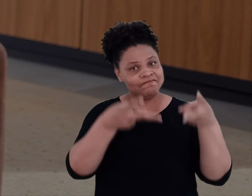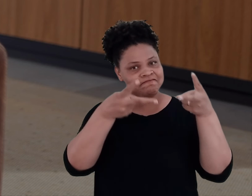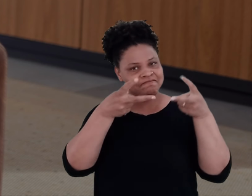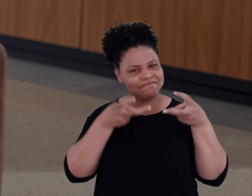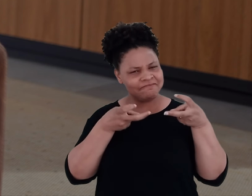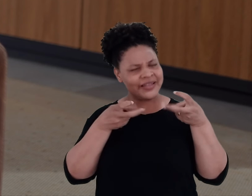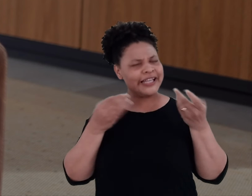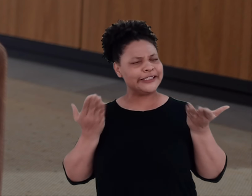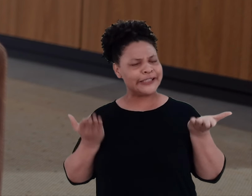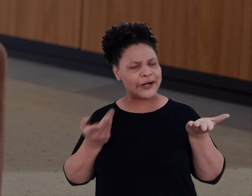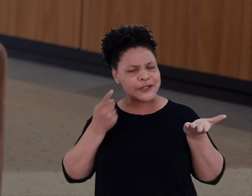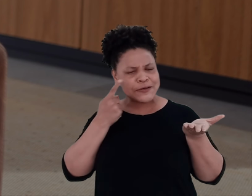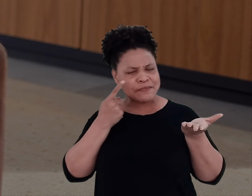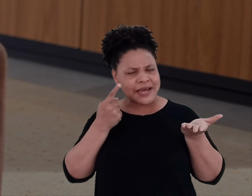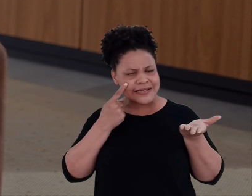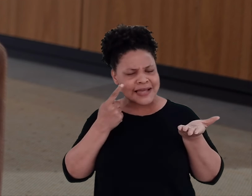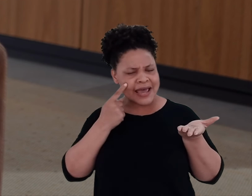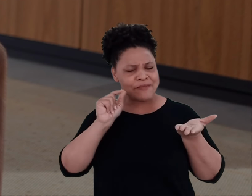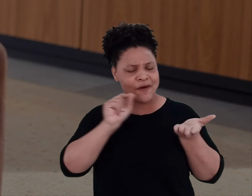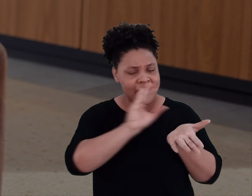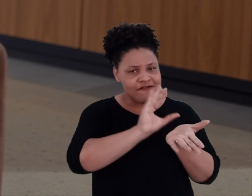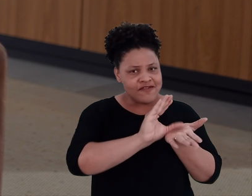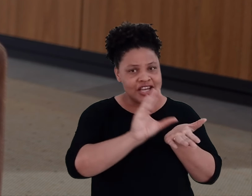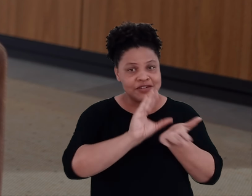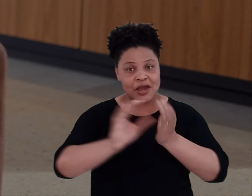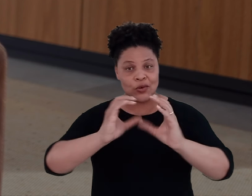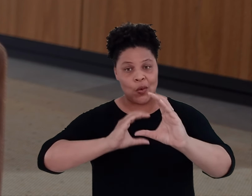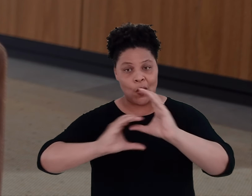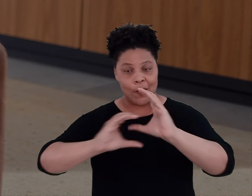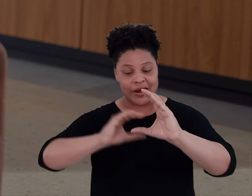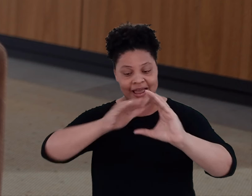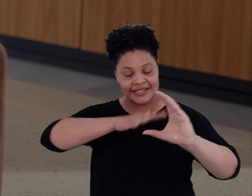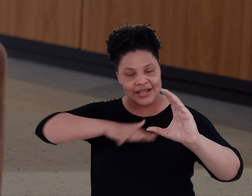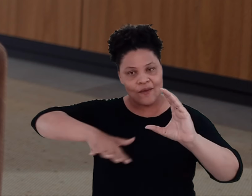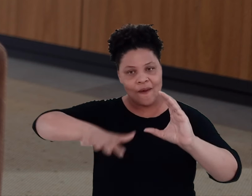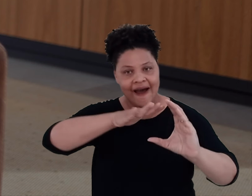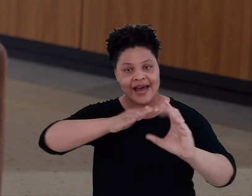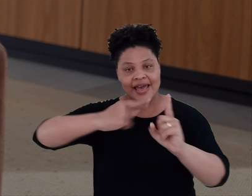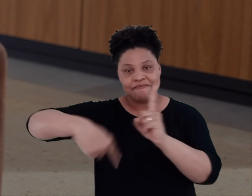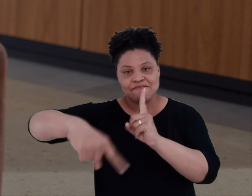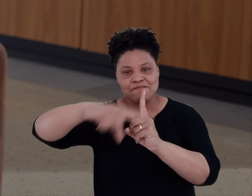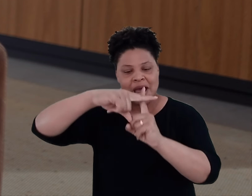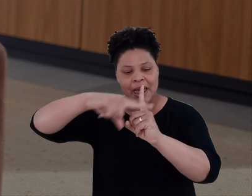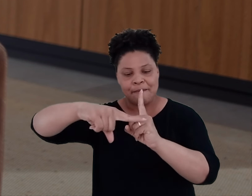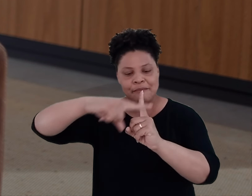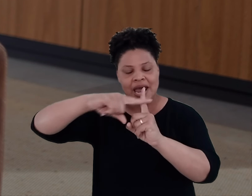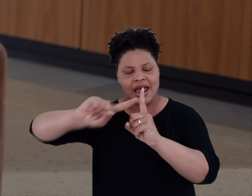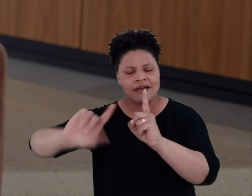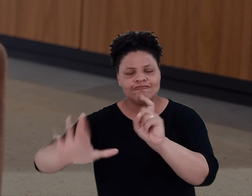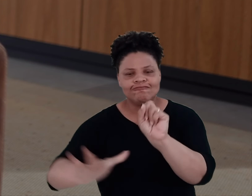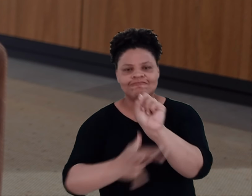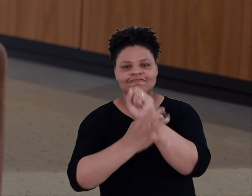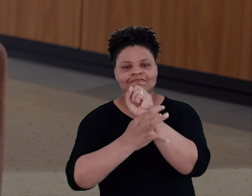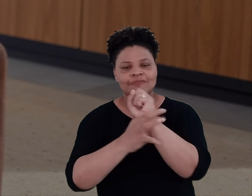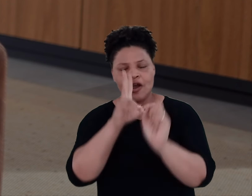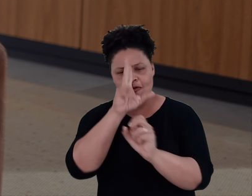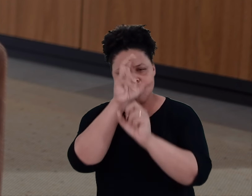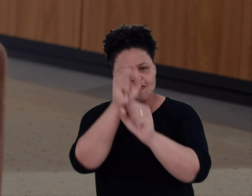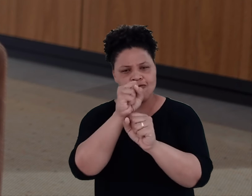possível perceber que o investimento em comunicação favorece o estabelecimento de um ambiente positivo para o fortalecimento da